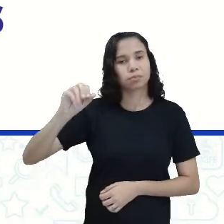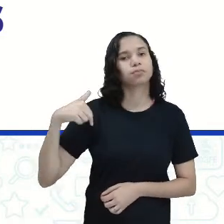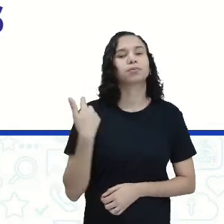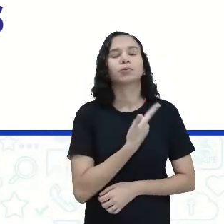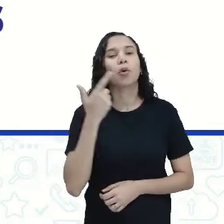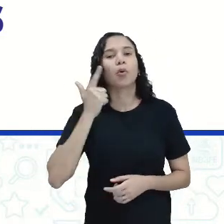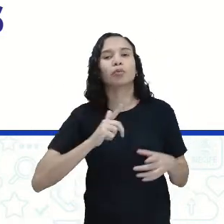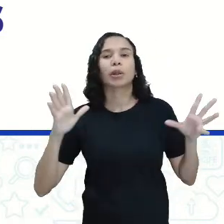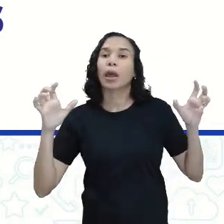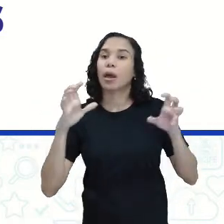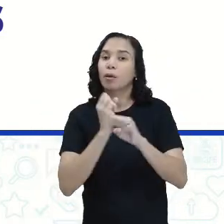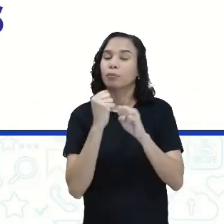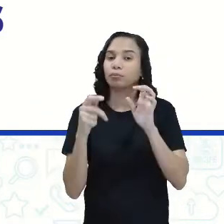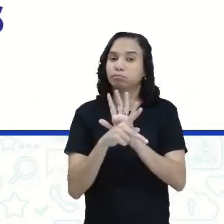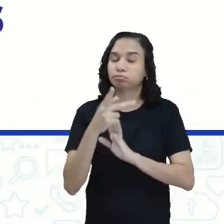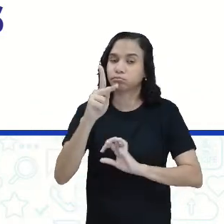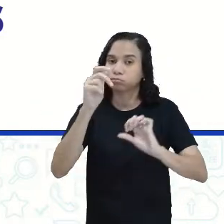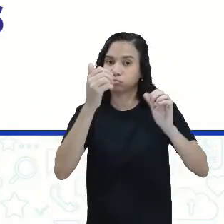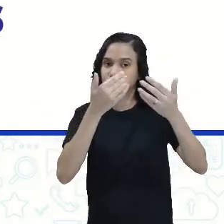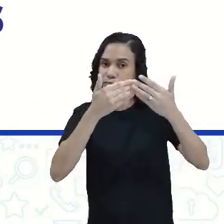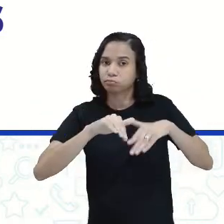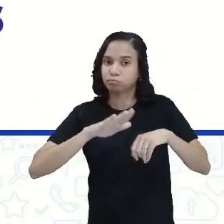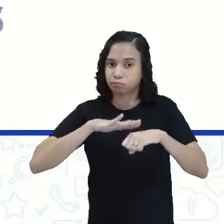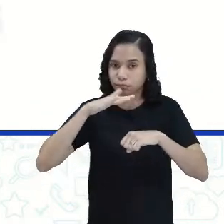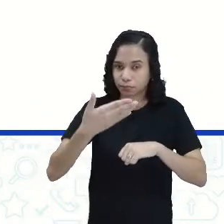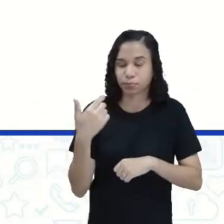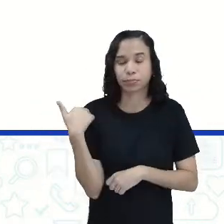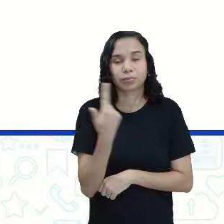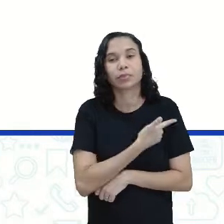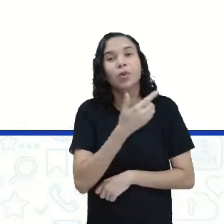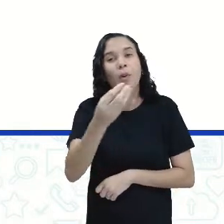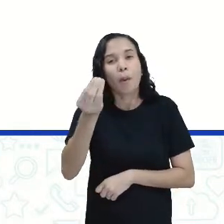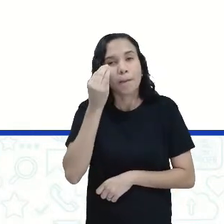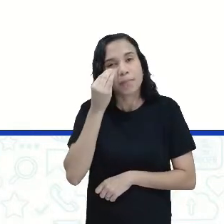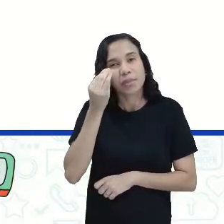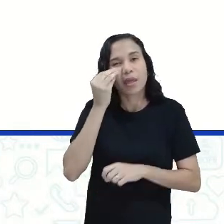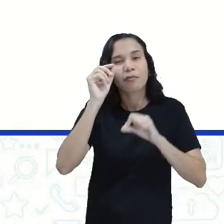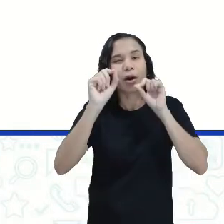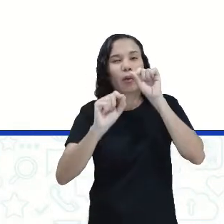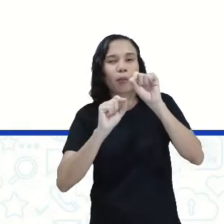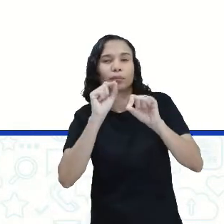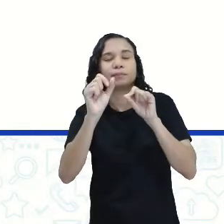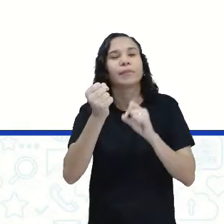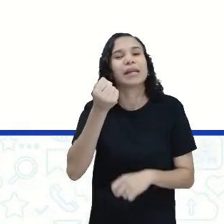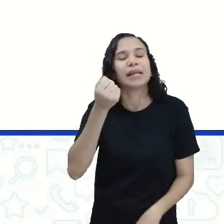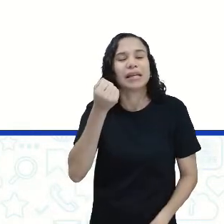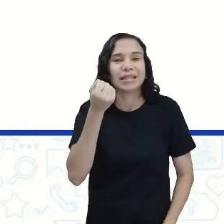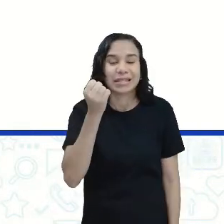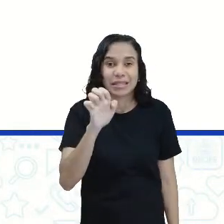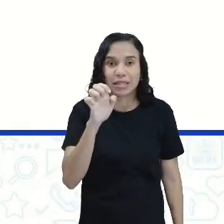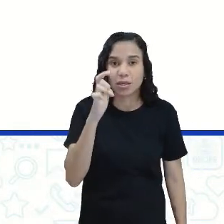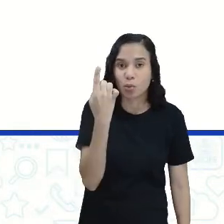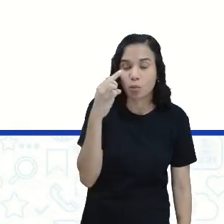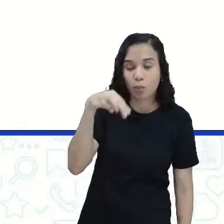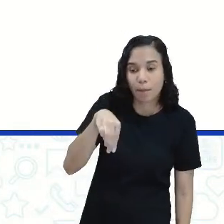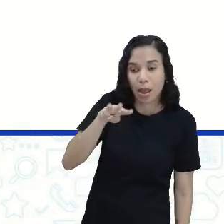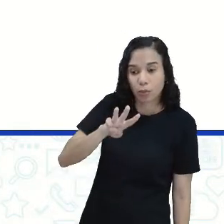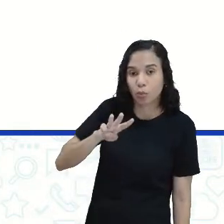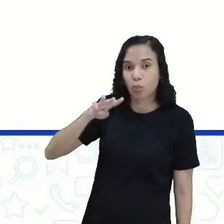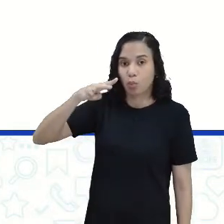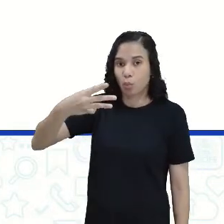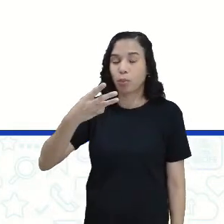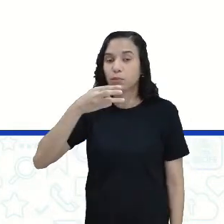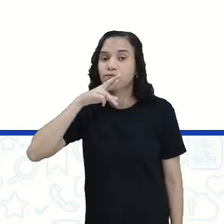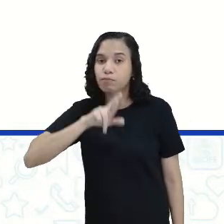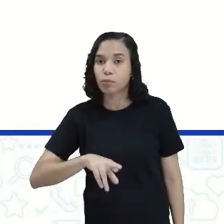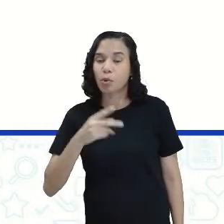fazer problemazinho que cai aí nas suas avaliações externas. E aí, observa só. Se 1 metro cúbico equivale a 1.000 litros,